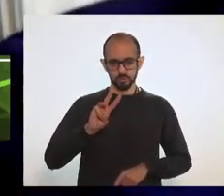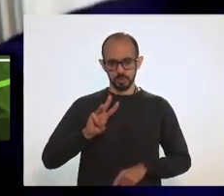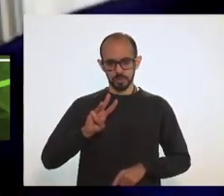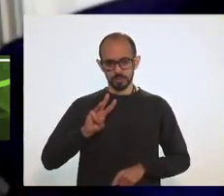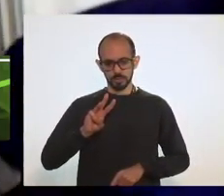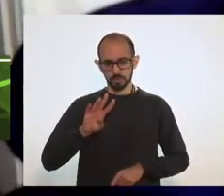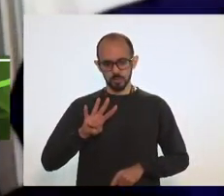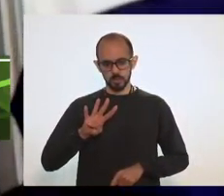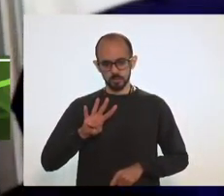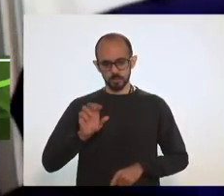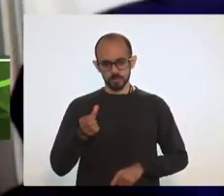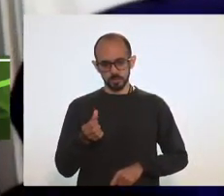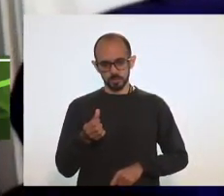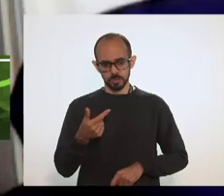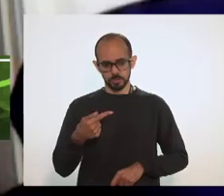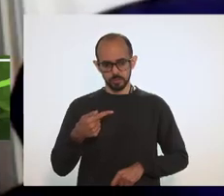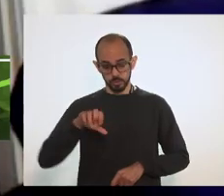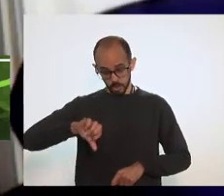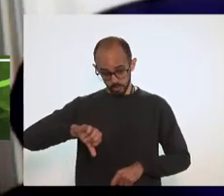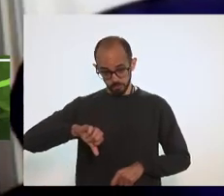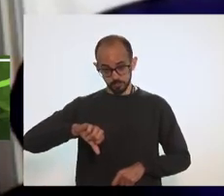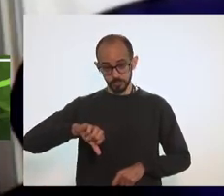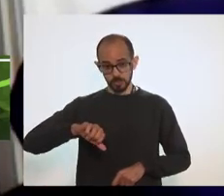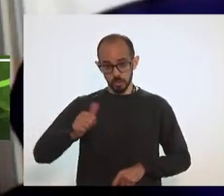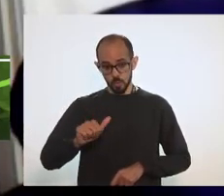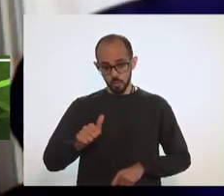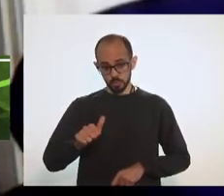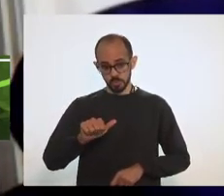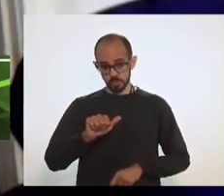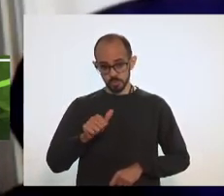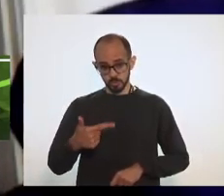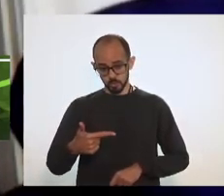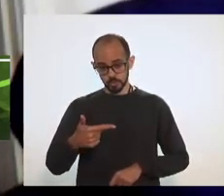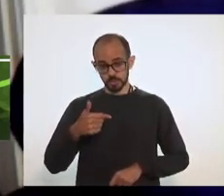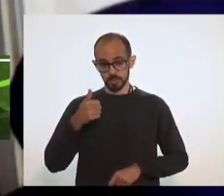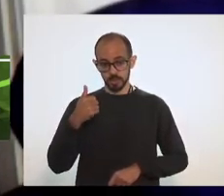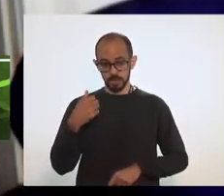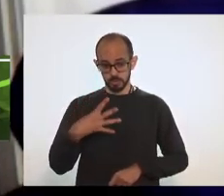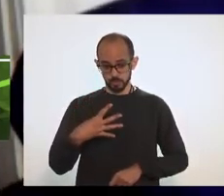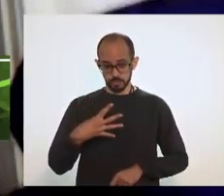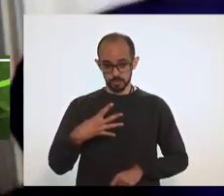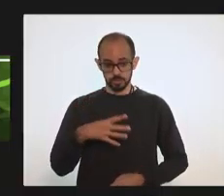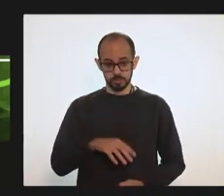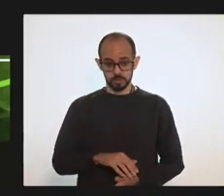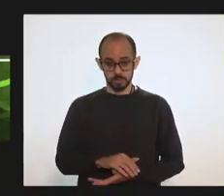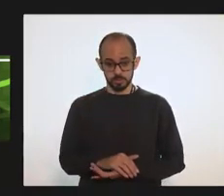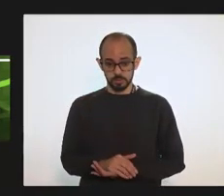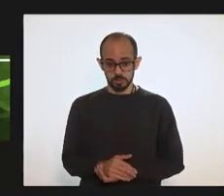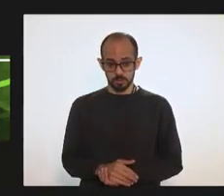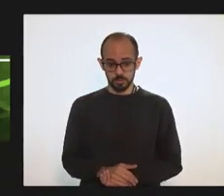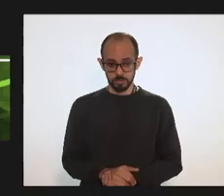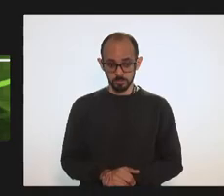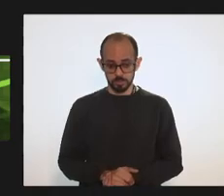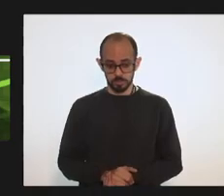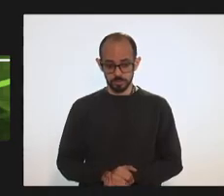8, prejudicadas as emendas de número 5, 7, 10, 13 e